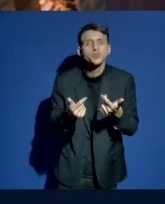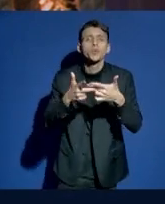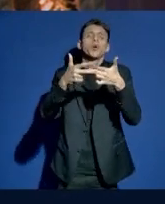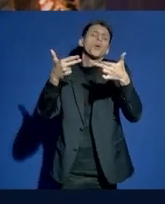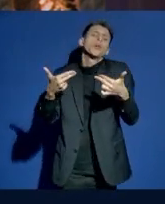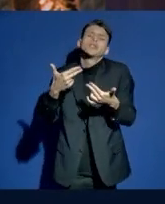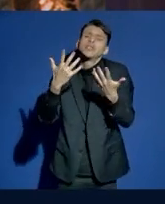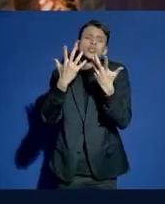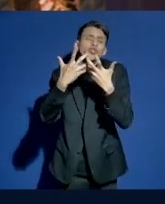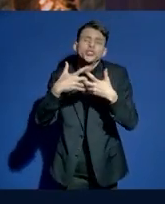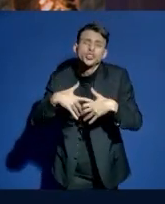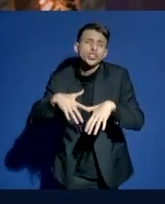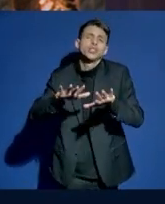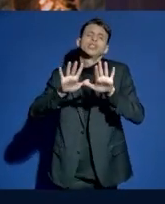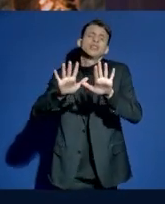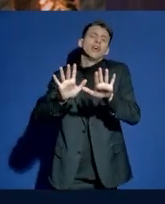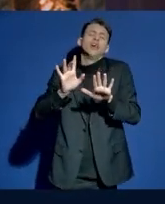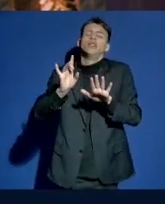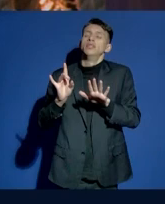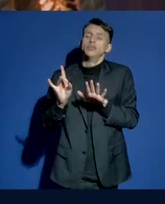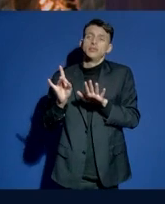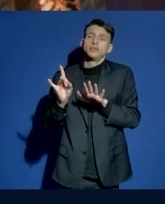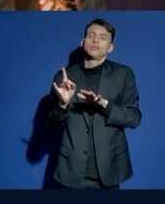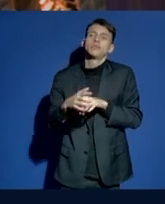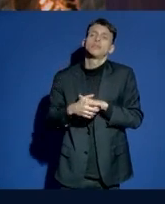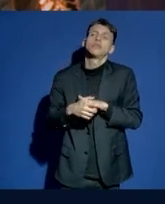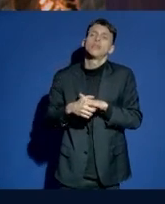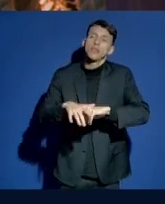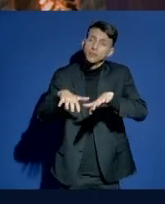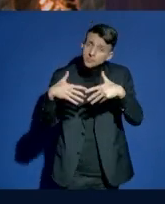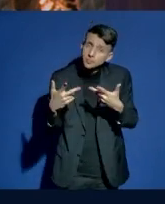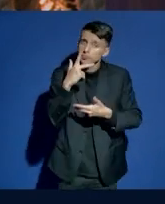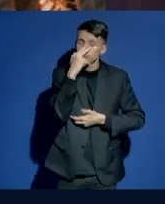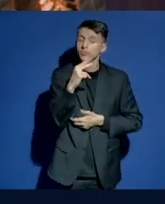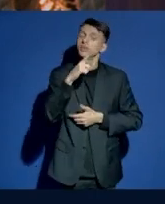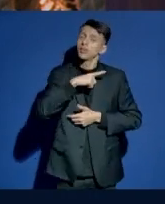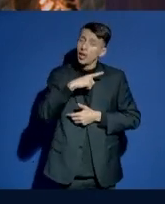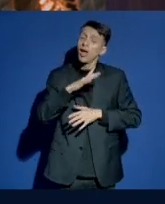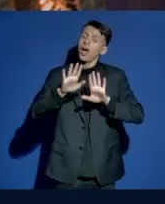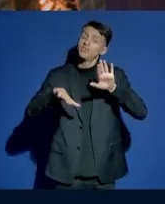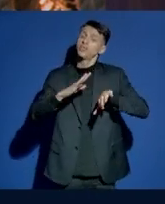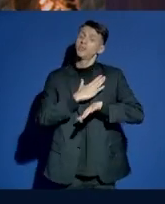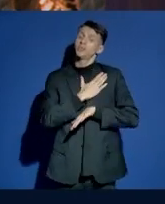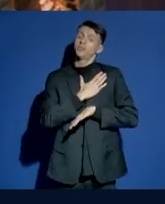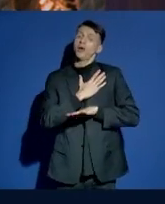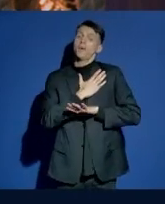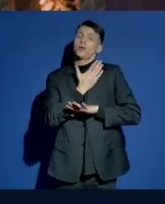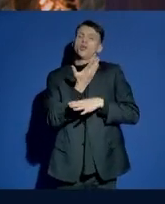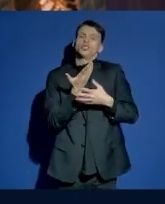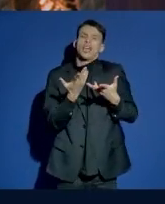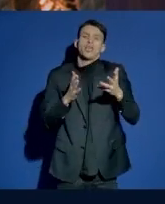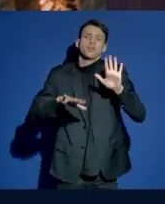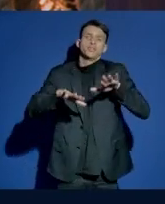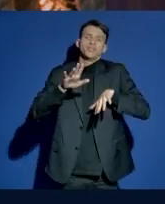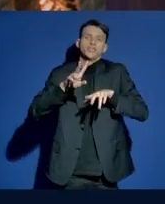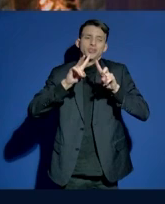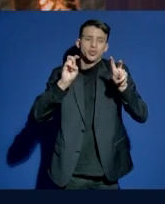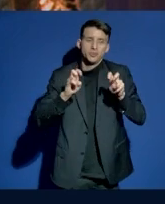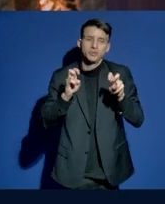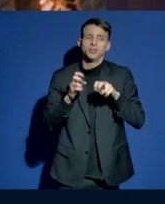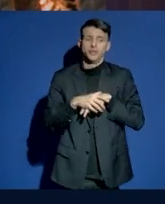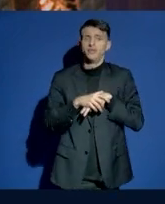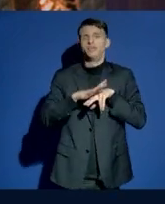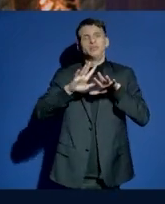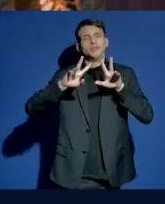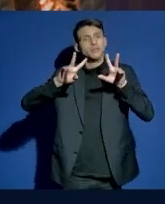orgânico, disso que é para ecoambiental. Então, acho que tem alguns preconceitos também, que a própria indústria ela também